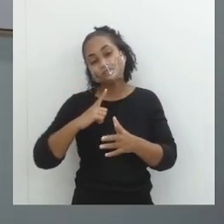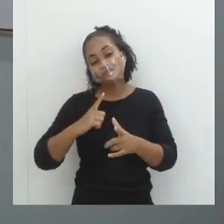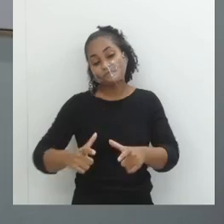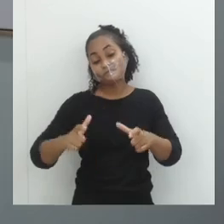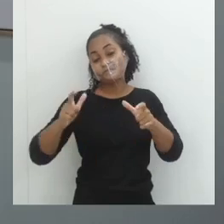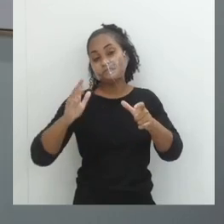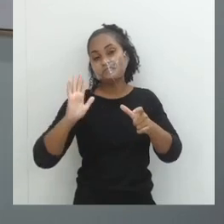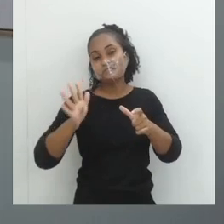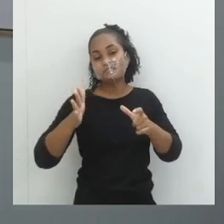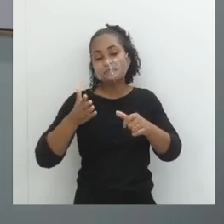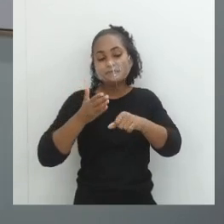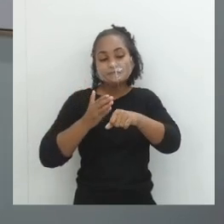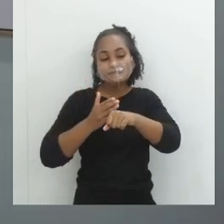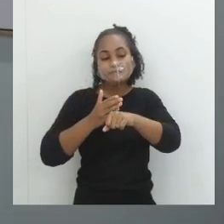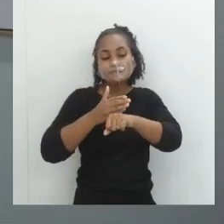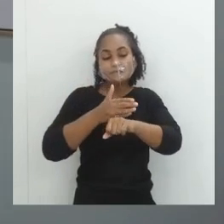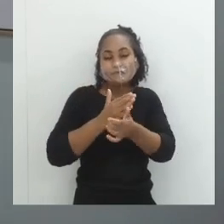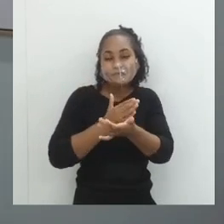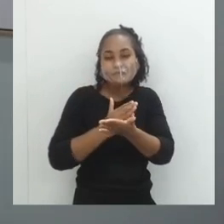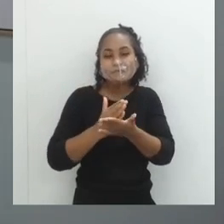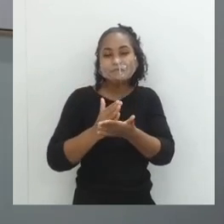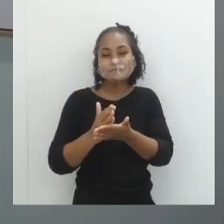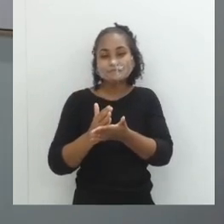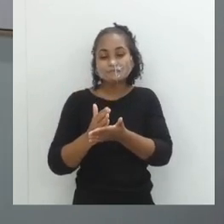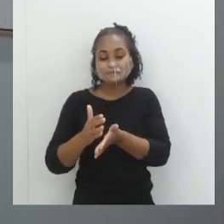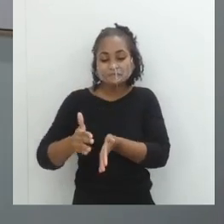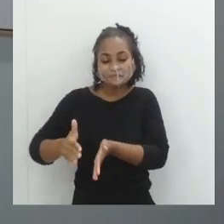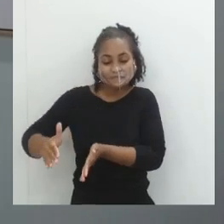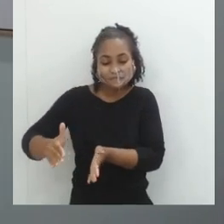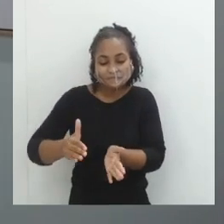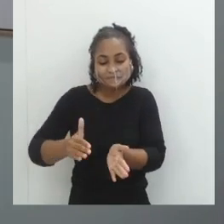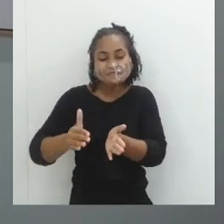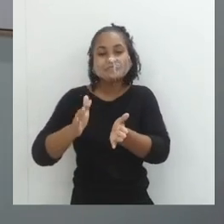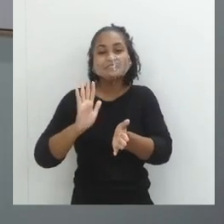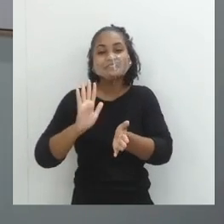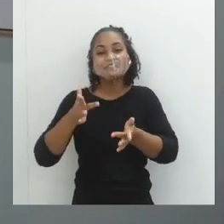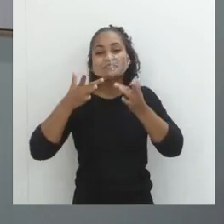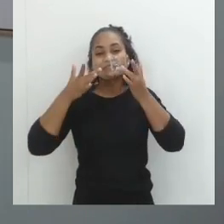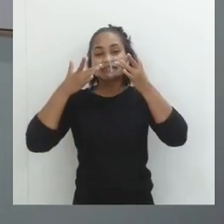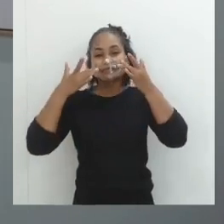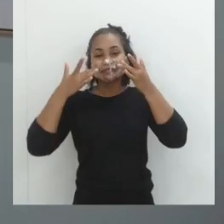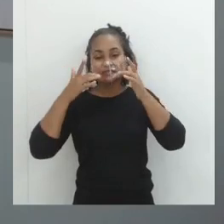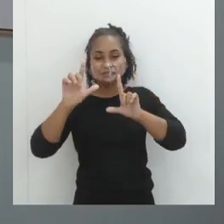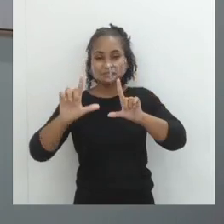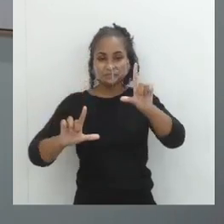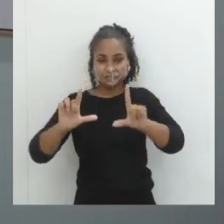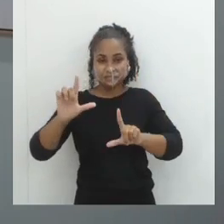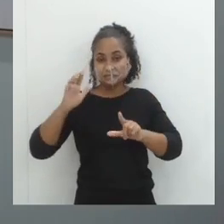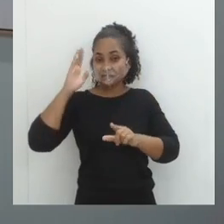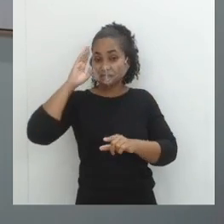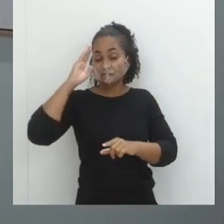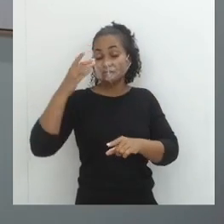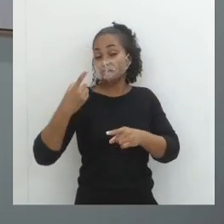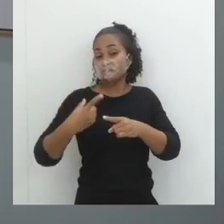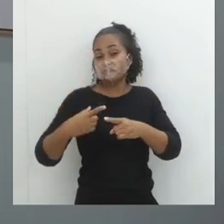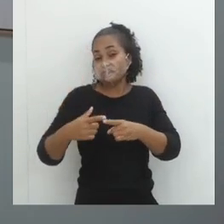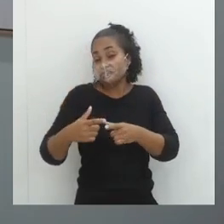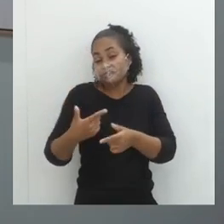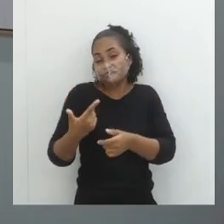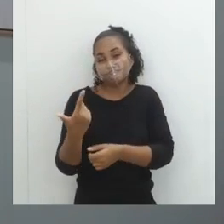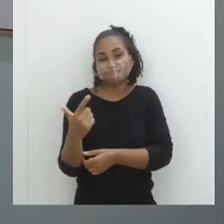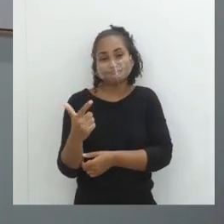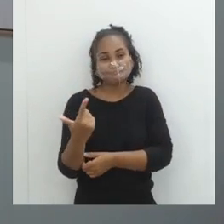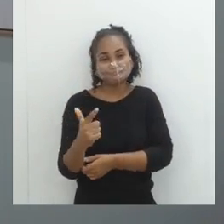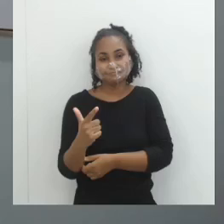eles já passam pelo teatro. É como se fosse um caminho de entrada para a televisão. Principalmente porque antes não